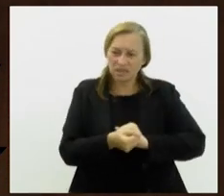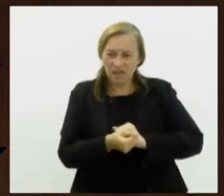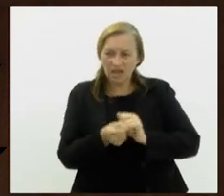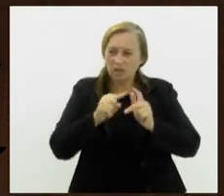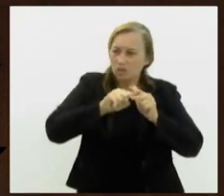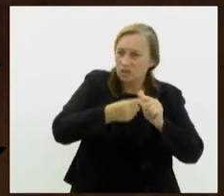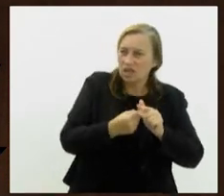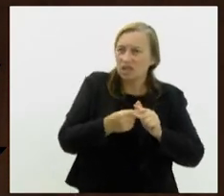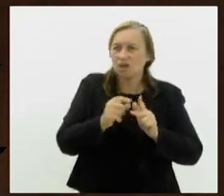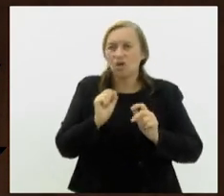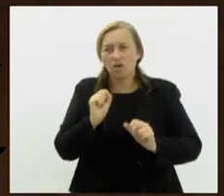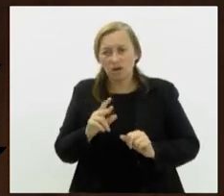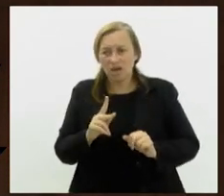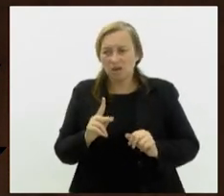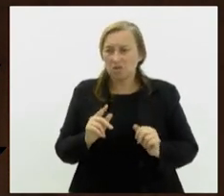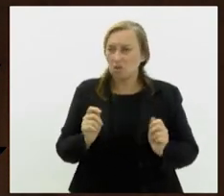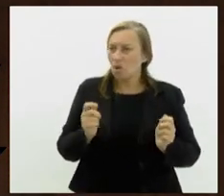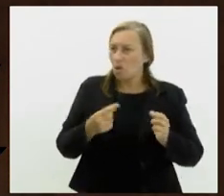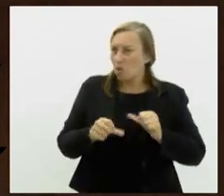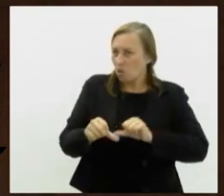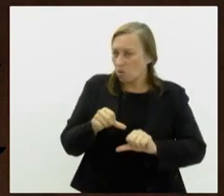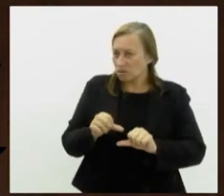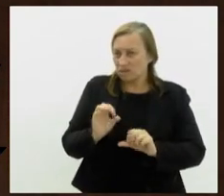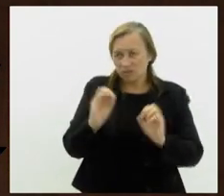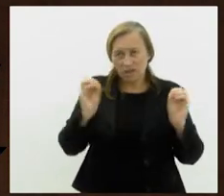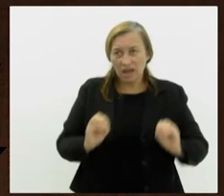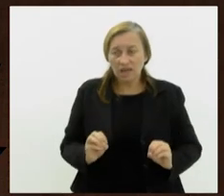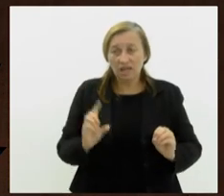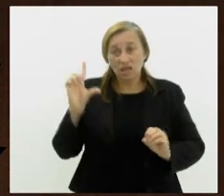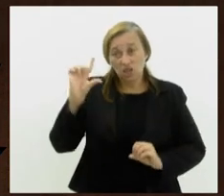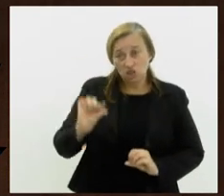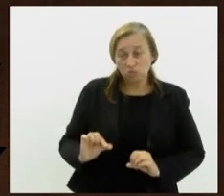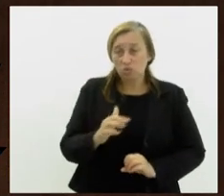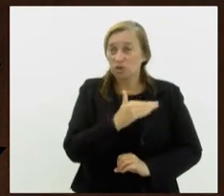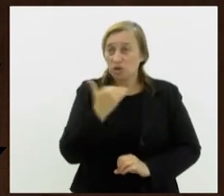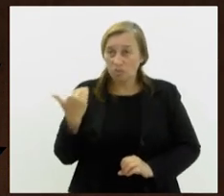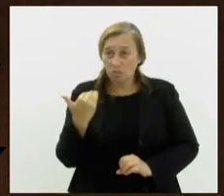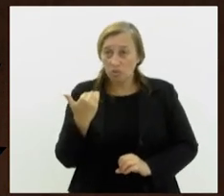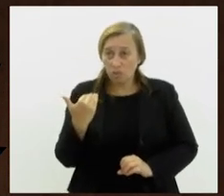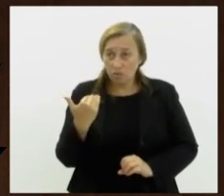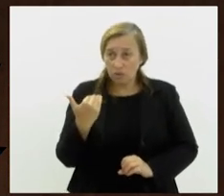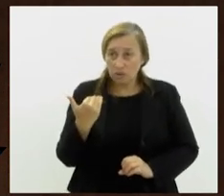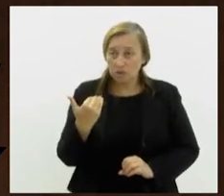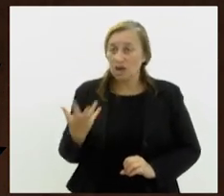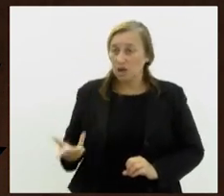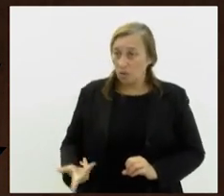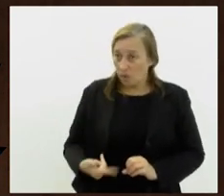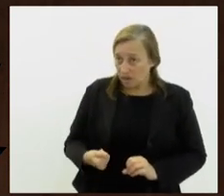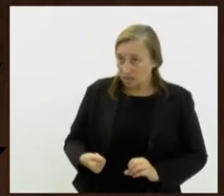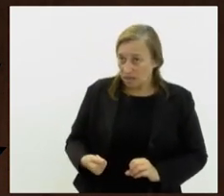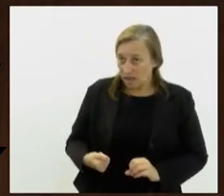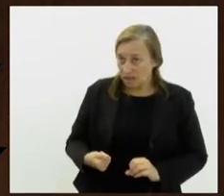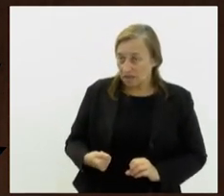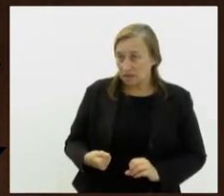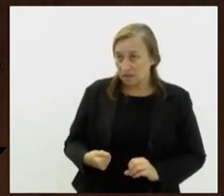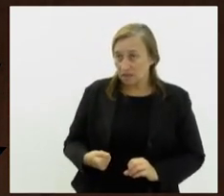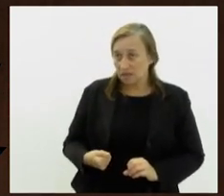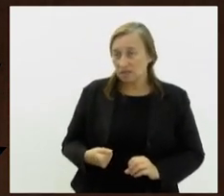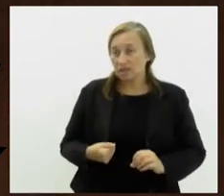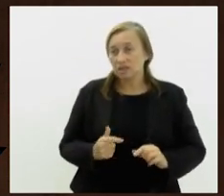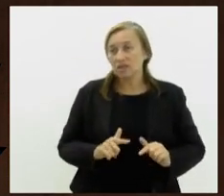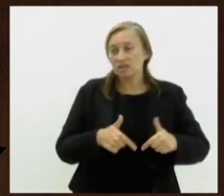nada contra isso, desde que a gente consiga reduzir a mortandade e aumentar a eficácia. Mas não é eficácia para